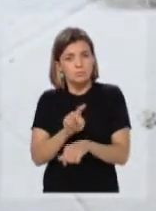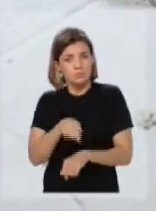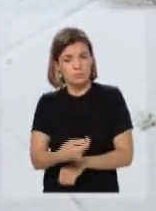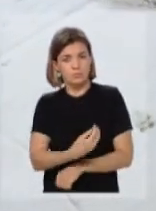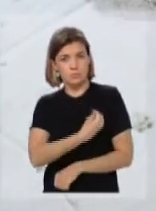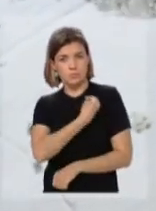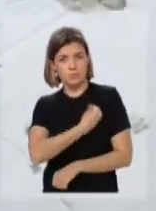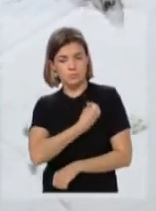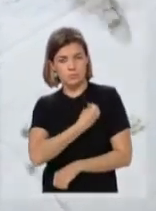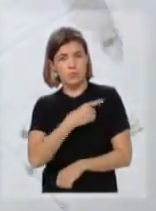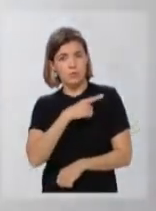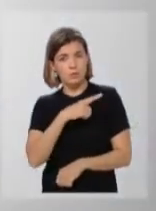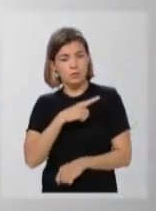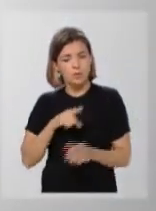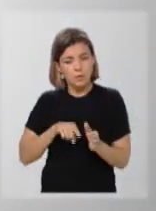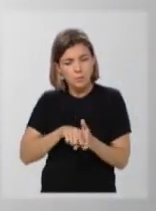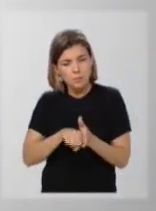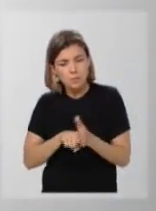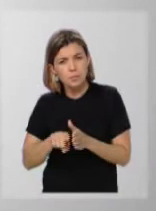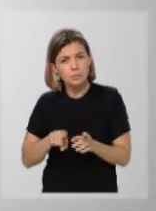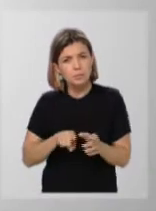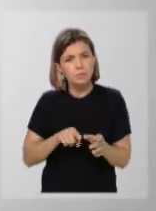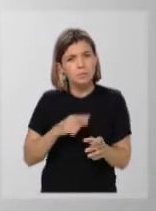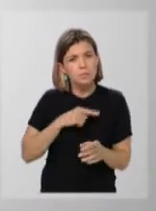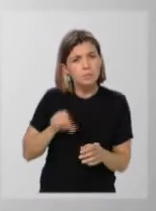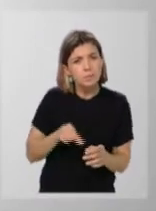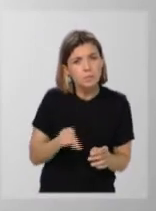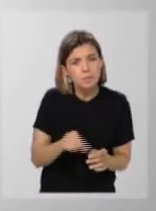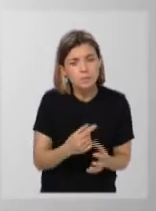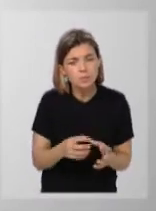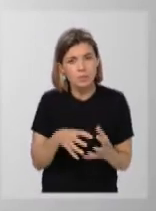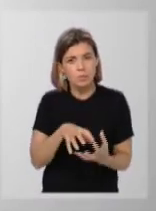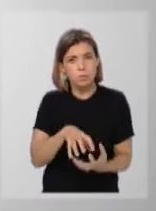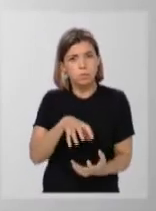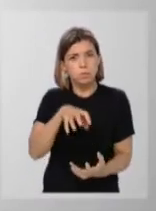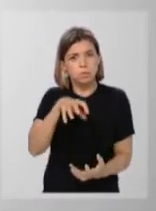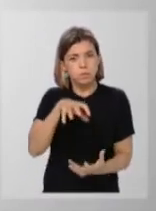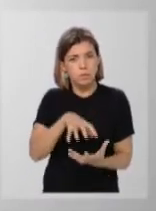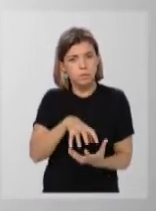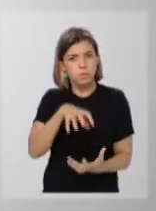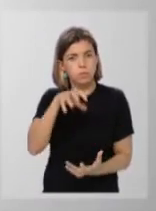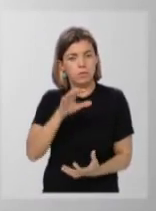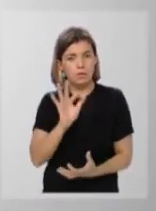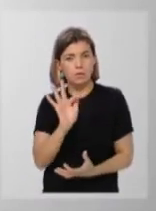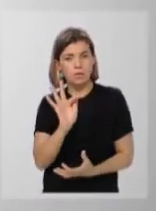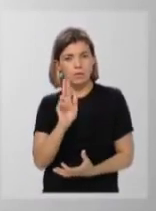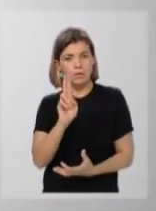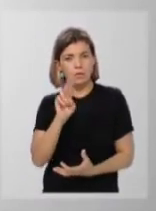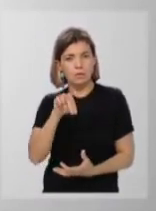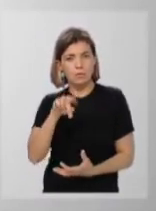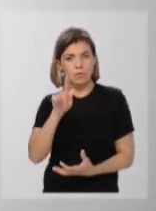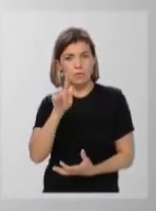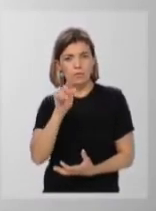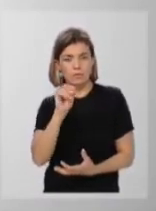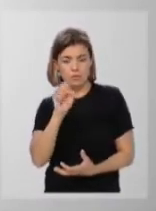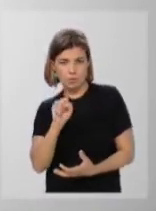manutenção da vida. Entre os micro-organismos, existem os que realizam a fermentação, como alguns fungos.